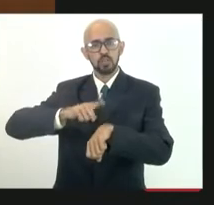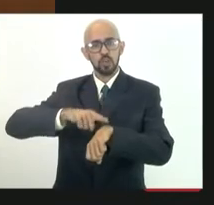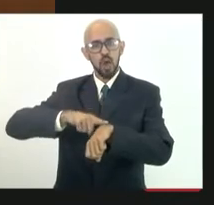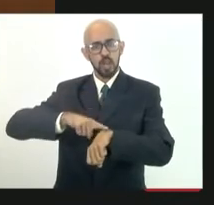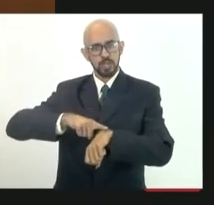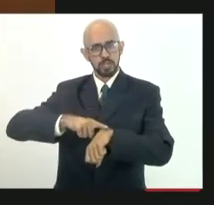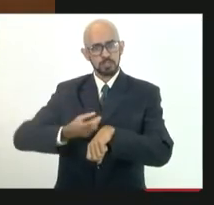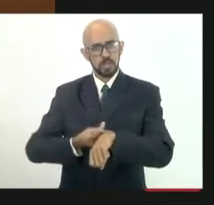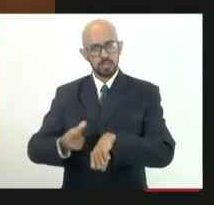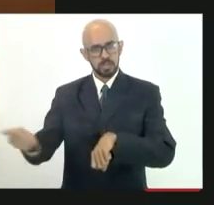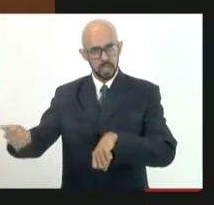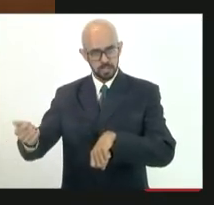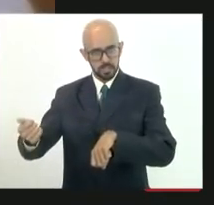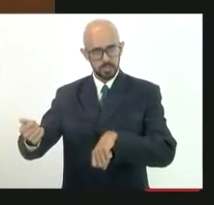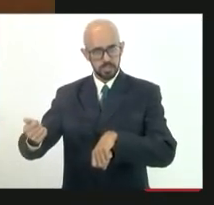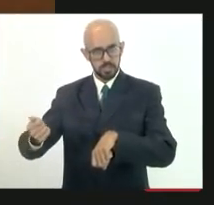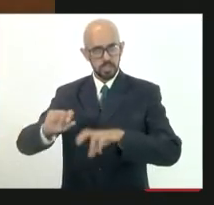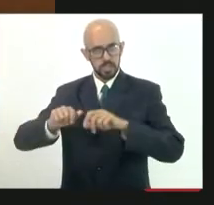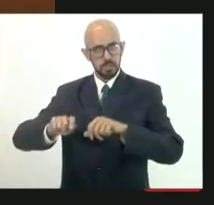horas, 48 horas,